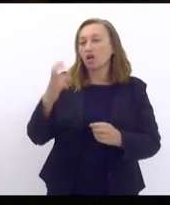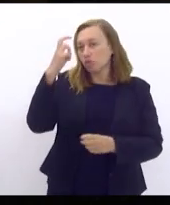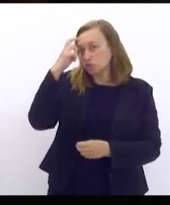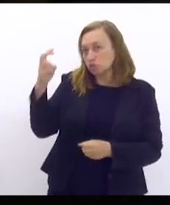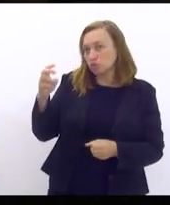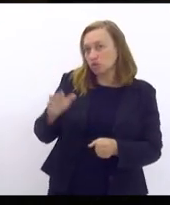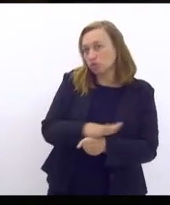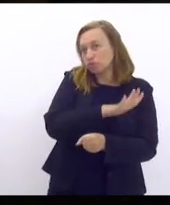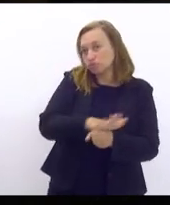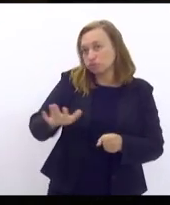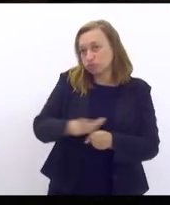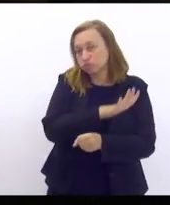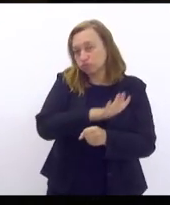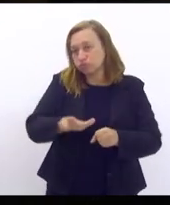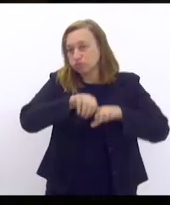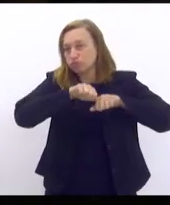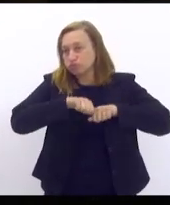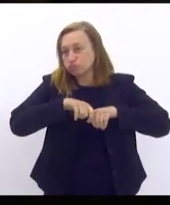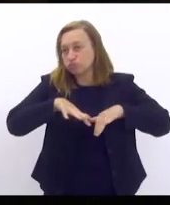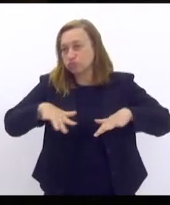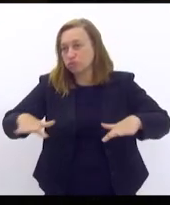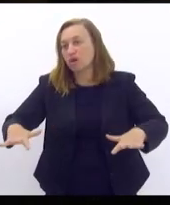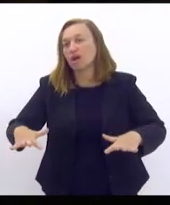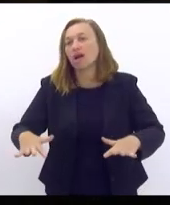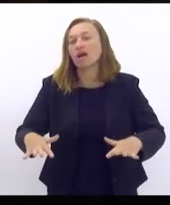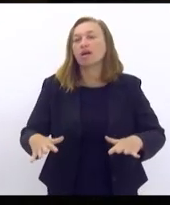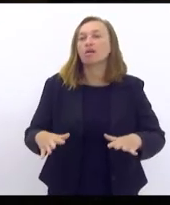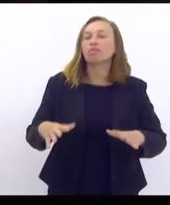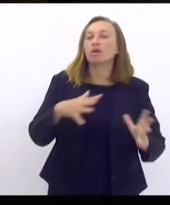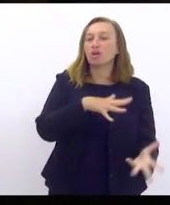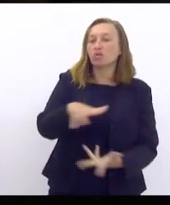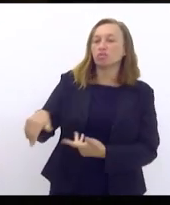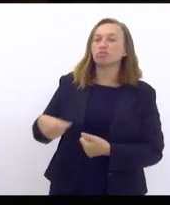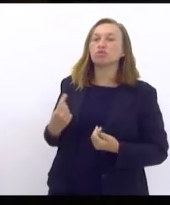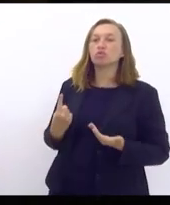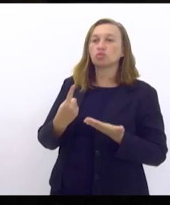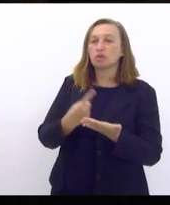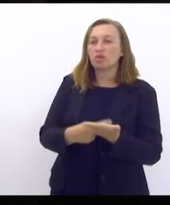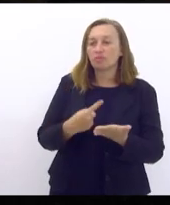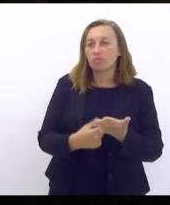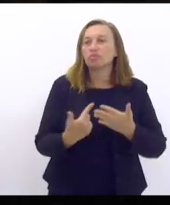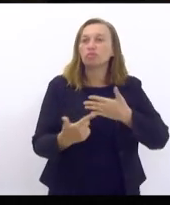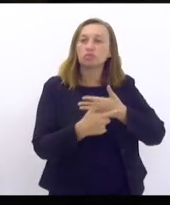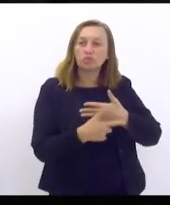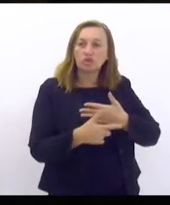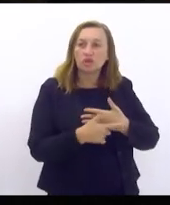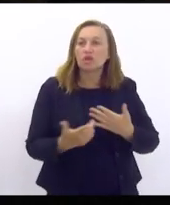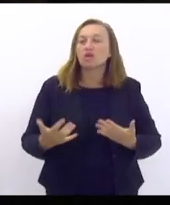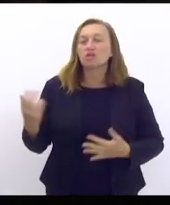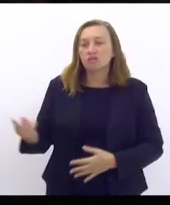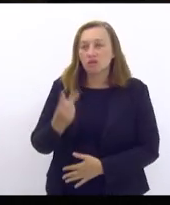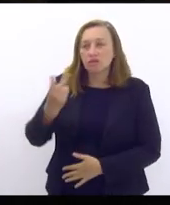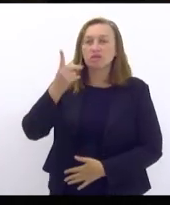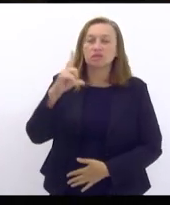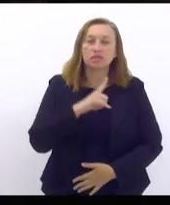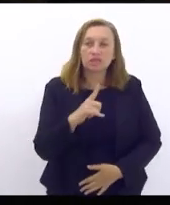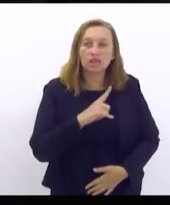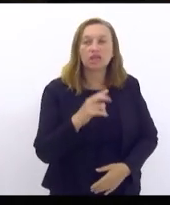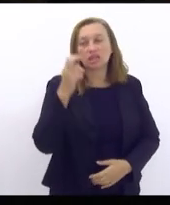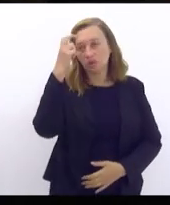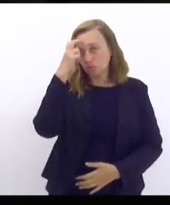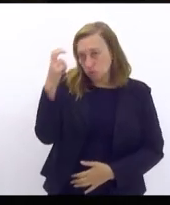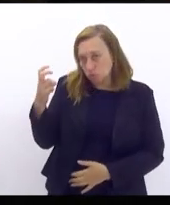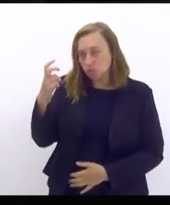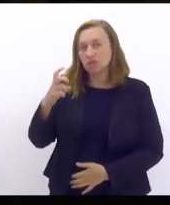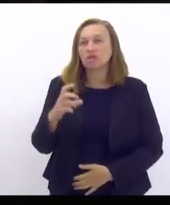o mundo. E vocês cumprem esse papel, e eu acho que é muito importante essa valorização que tem da